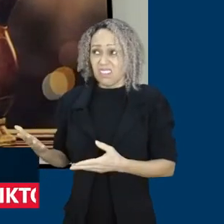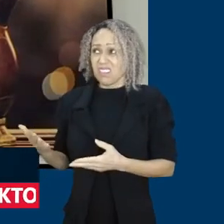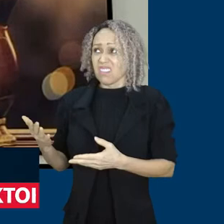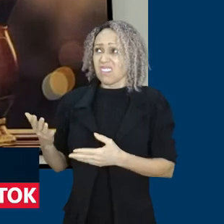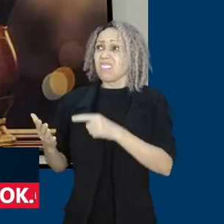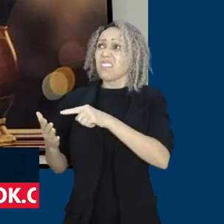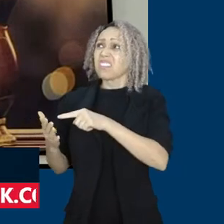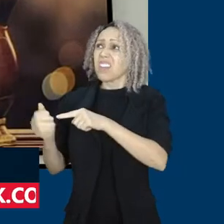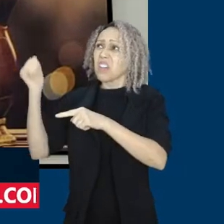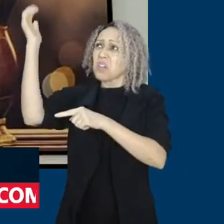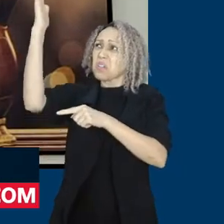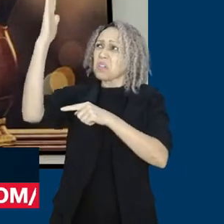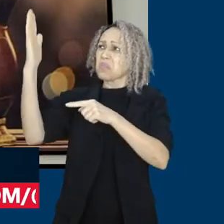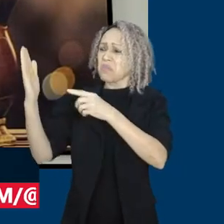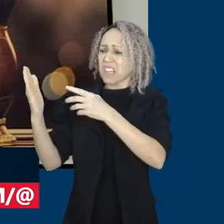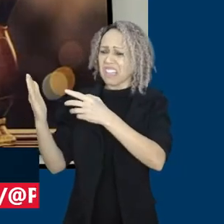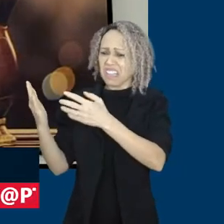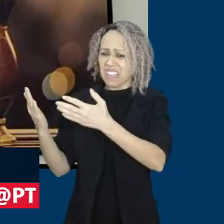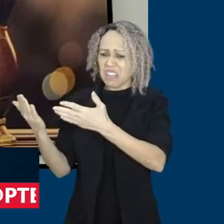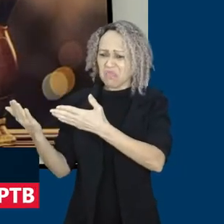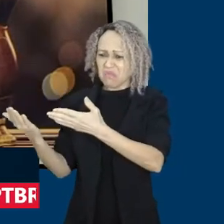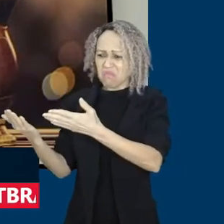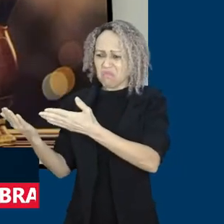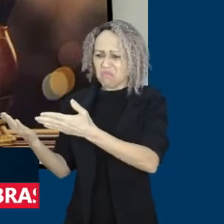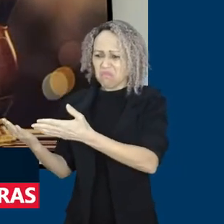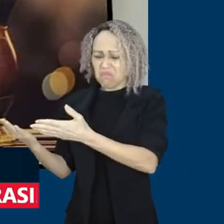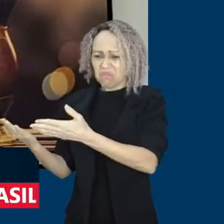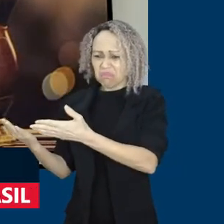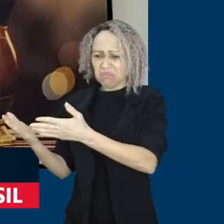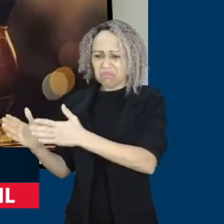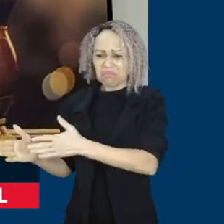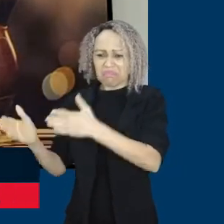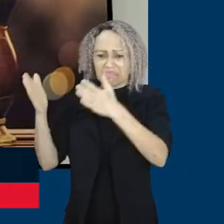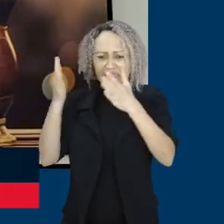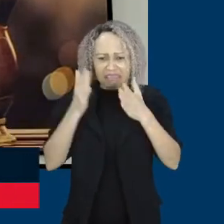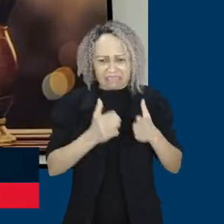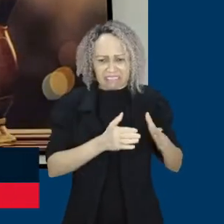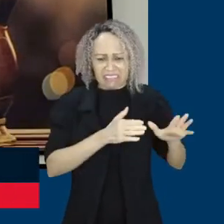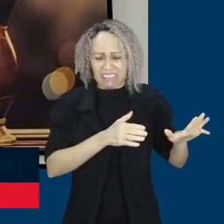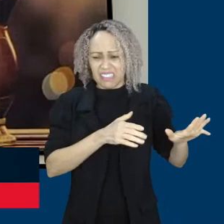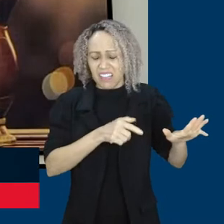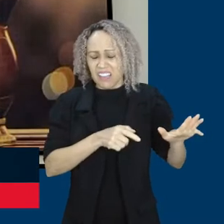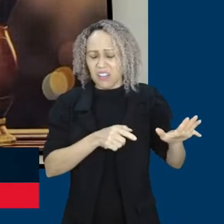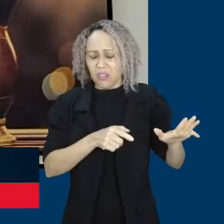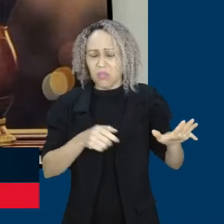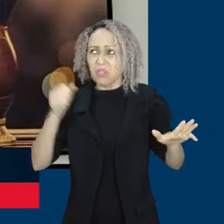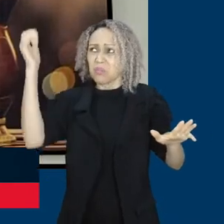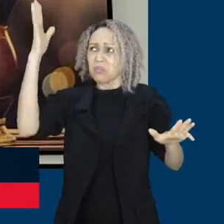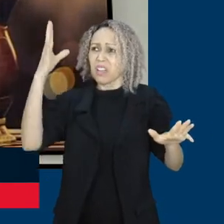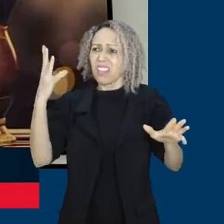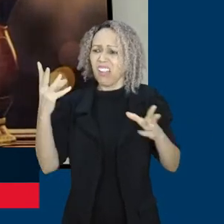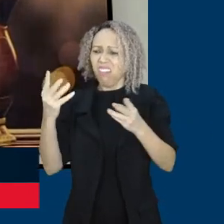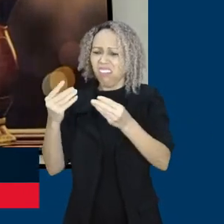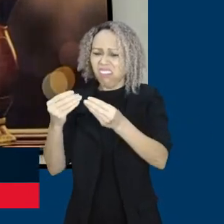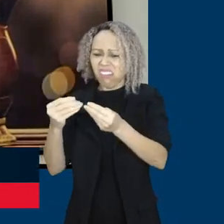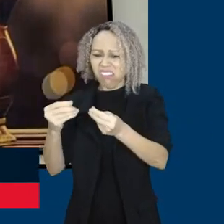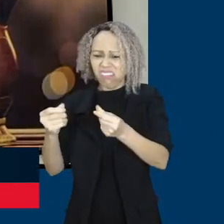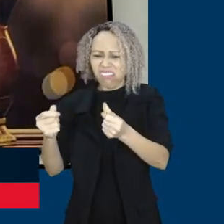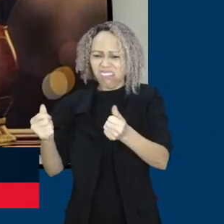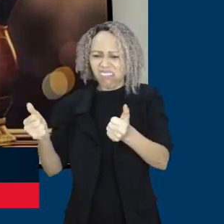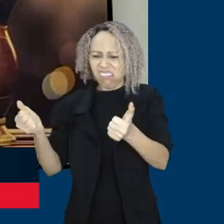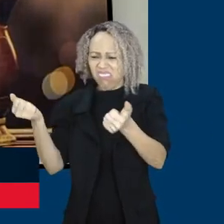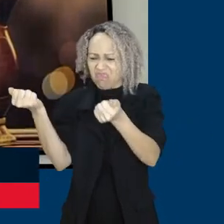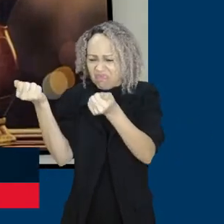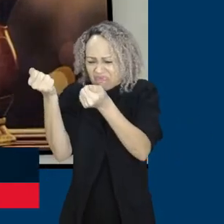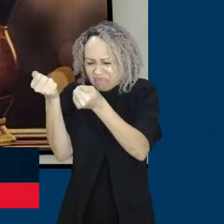quebrado porque não tem orçamento como é que você vai tocar a vida do nosso povo a partir de primeiro de